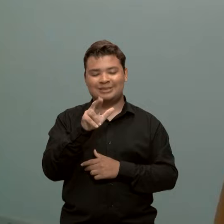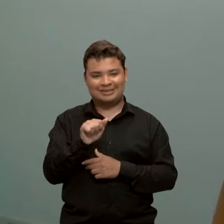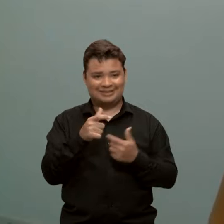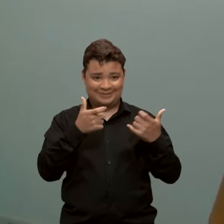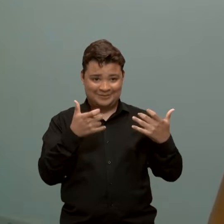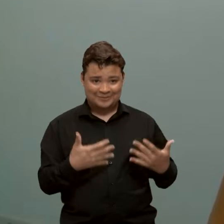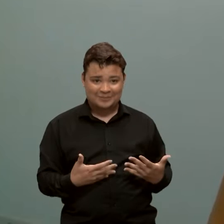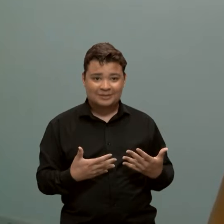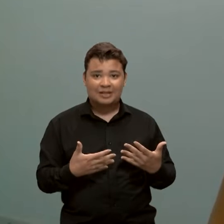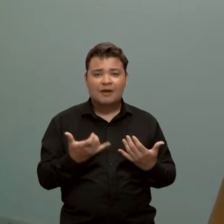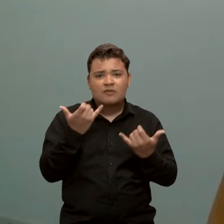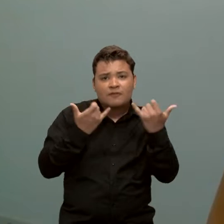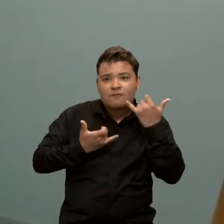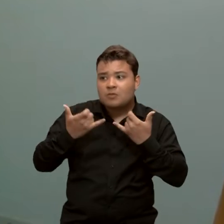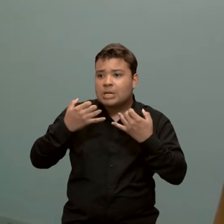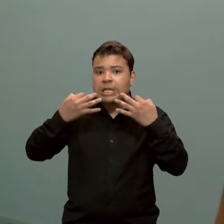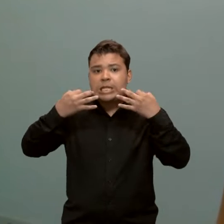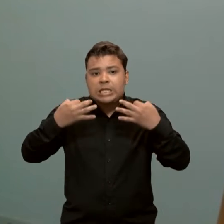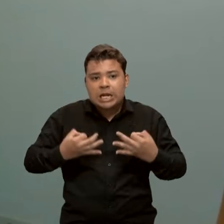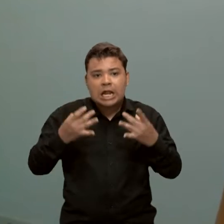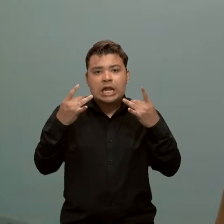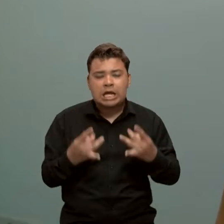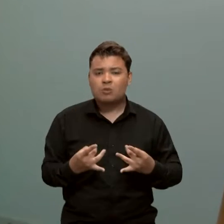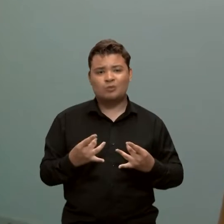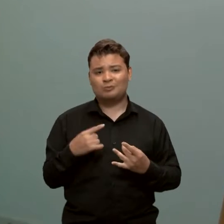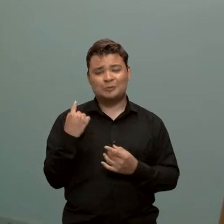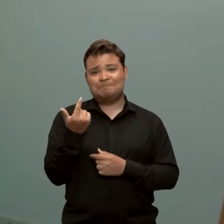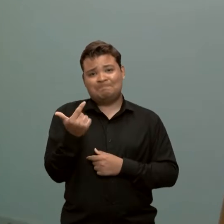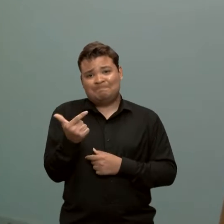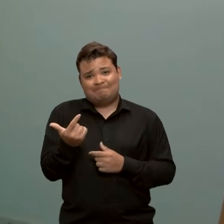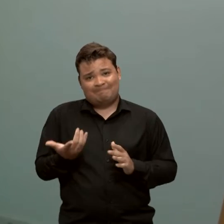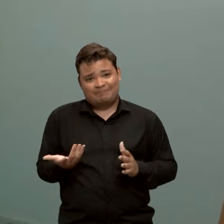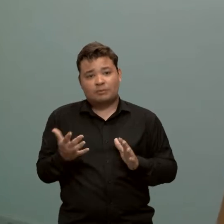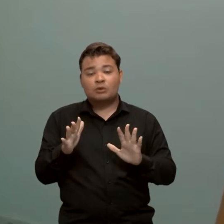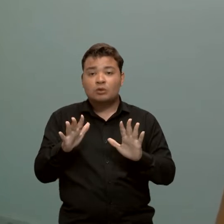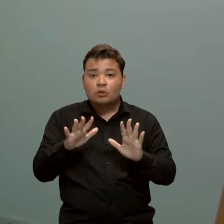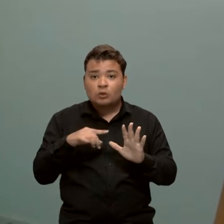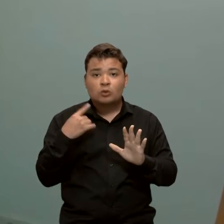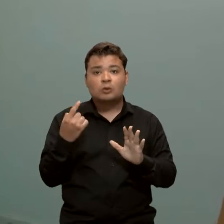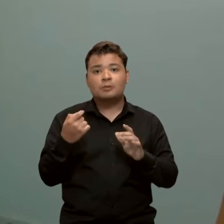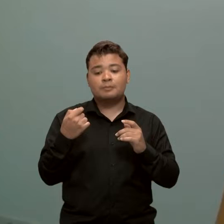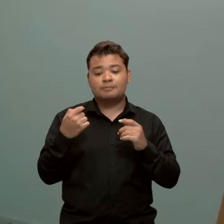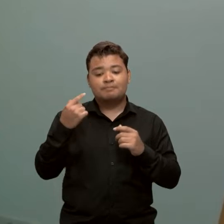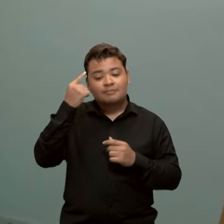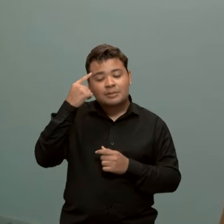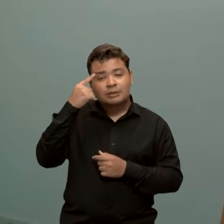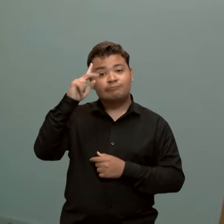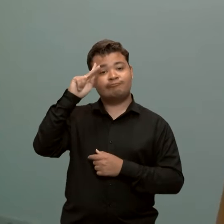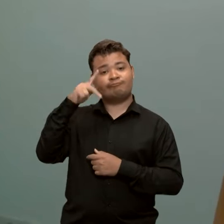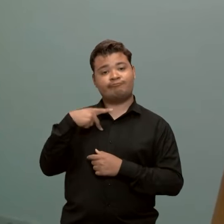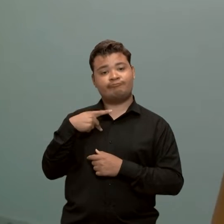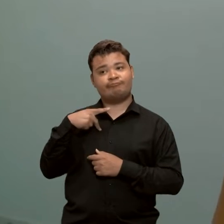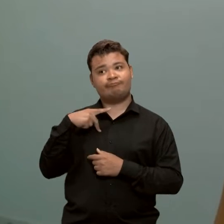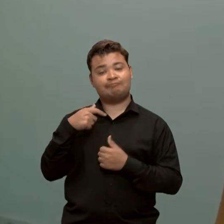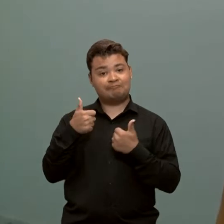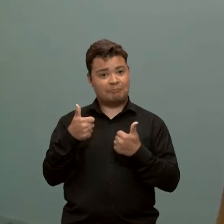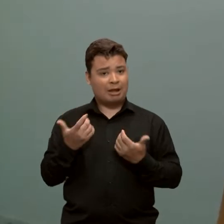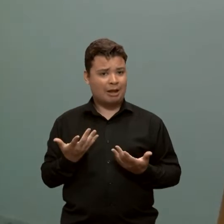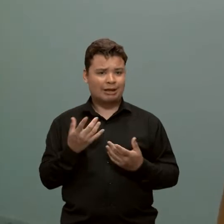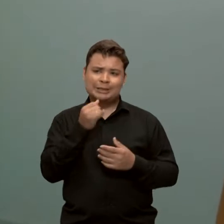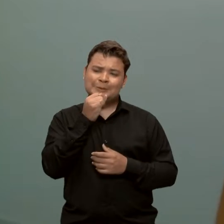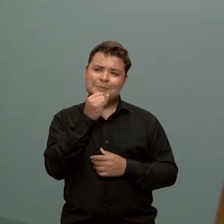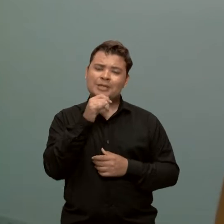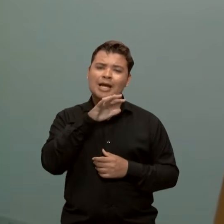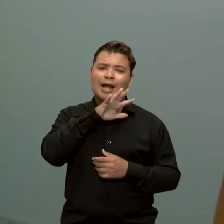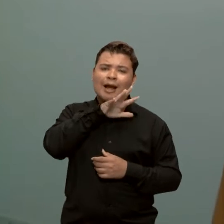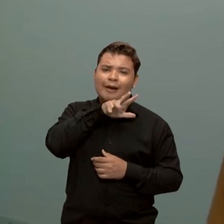temos acesso a essa informação. Nós pensamos no bem-estar, nosso bem-estar, né, tendo o animal, a importância